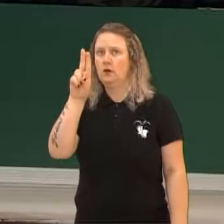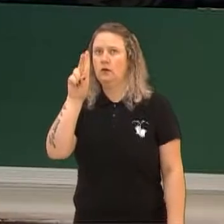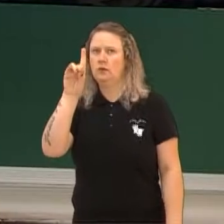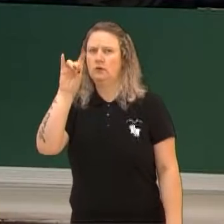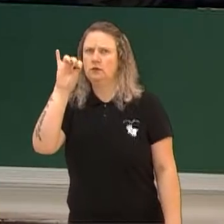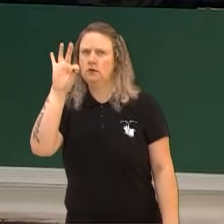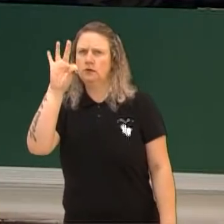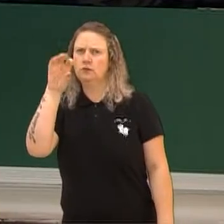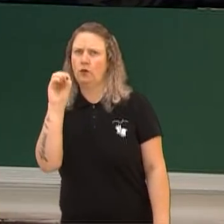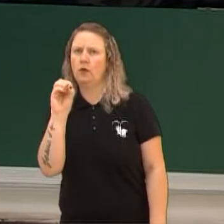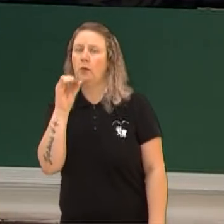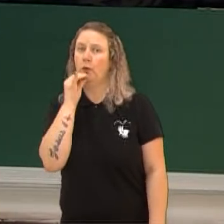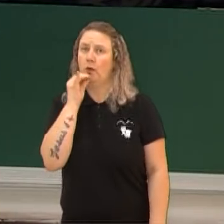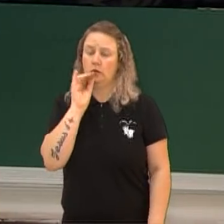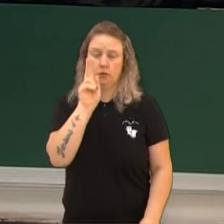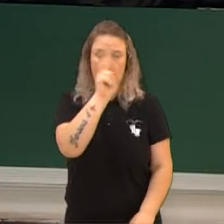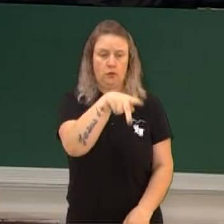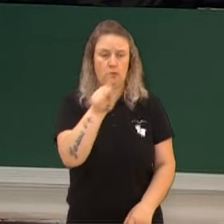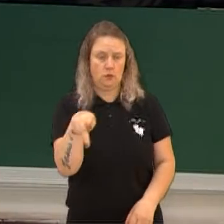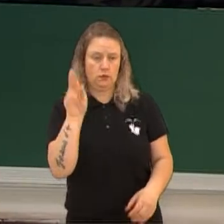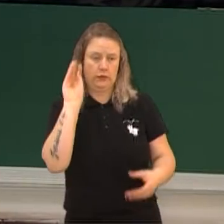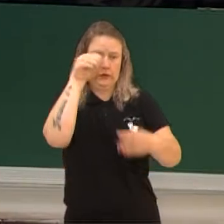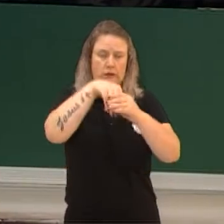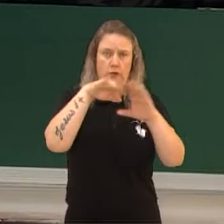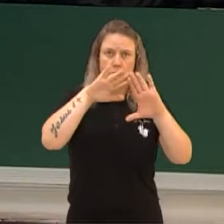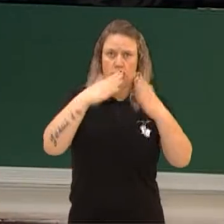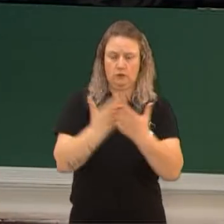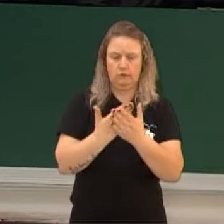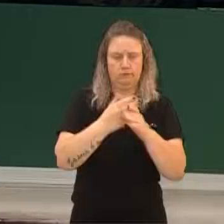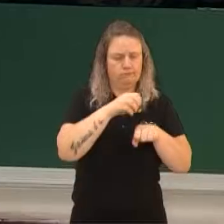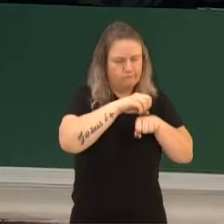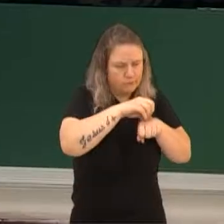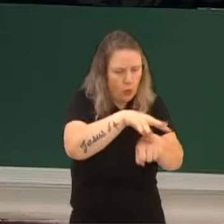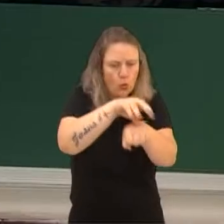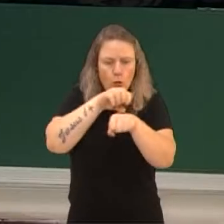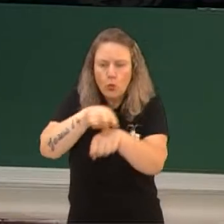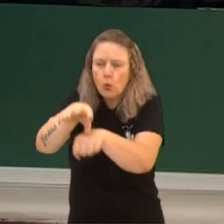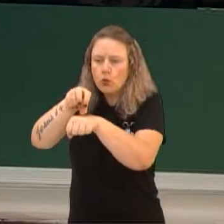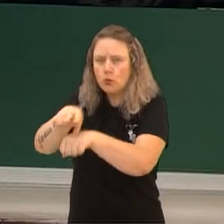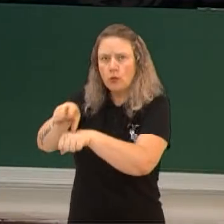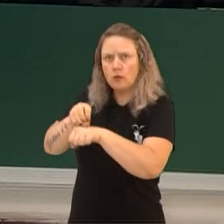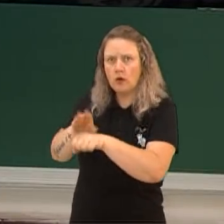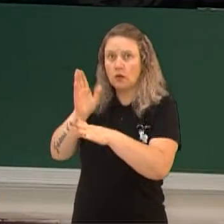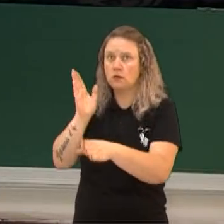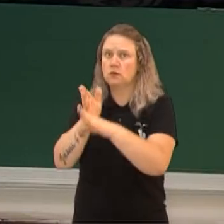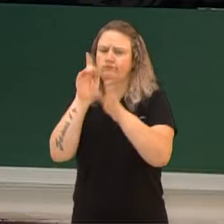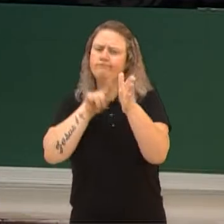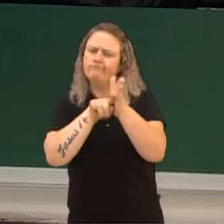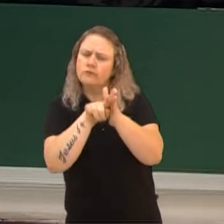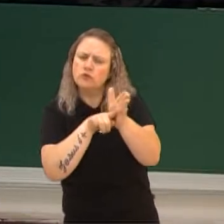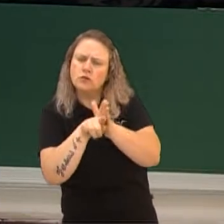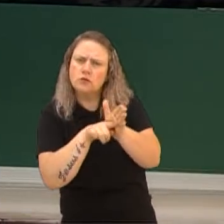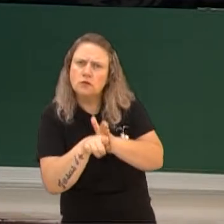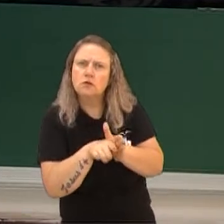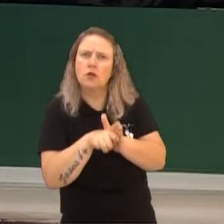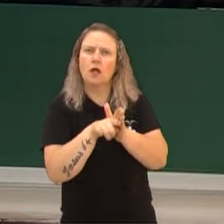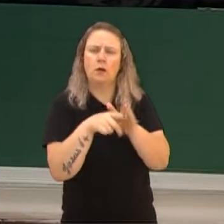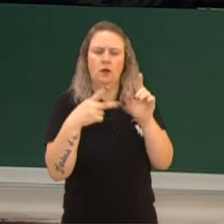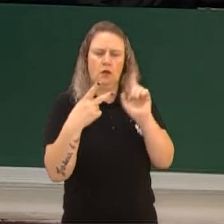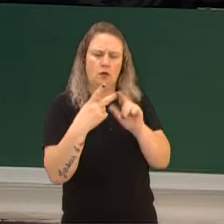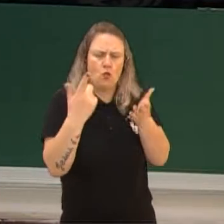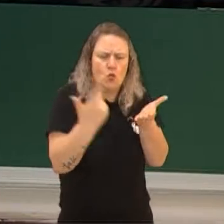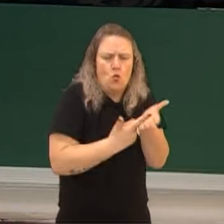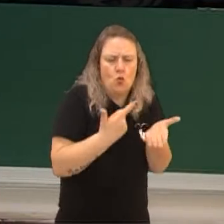uma instituição e ele vai passar o seu conhecimento para alunos através de pesquisas científicas, de